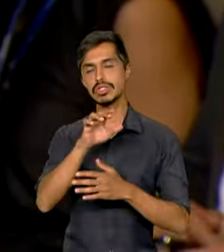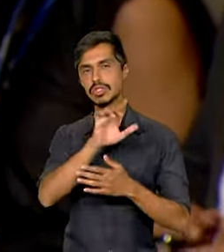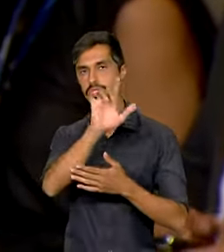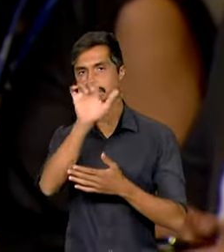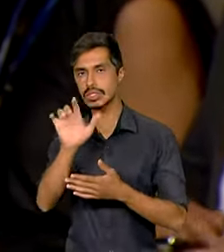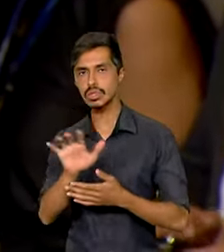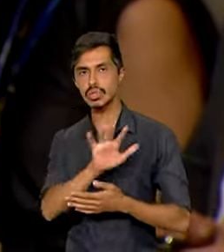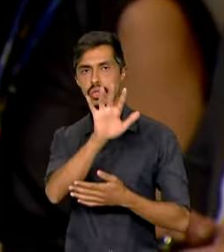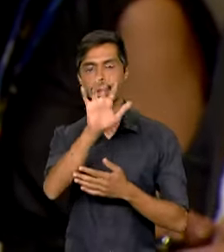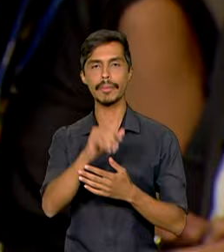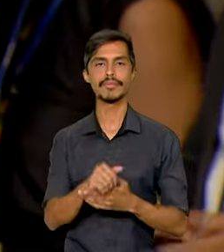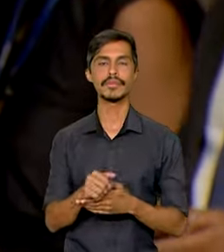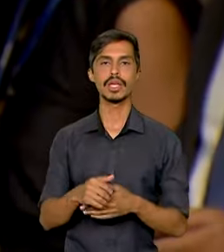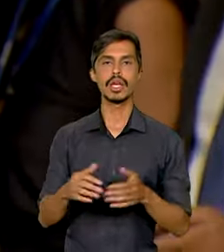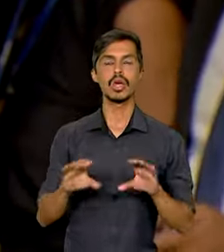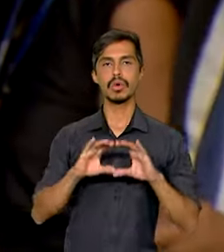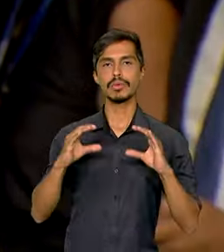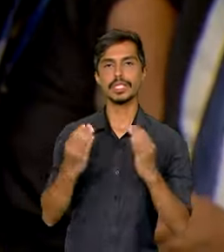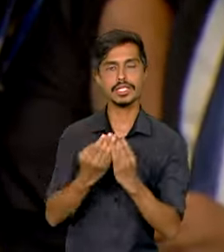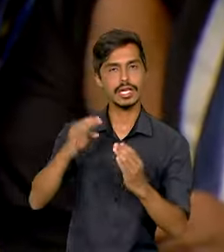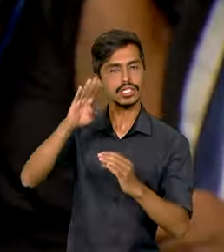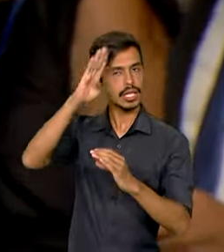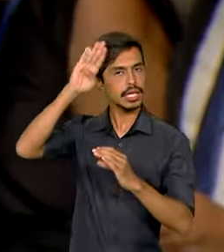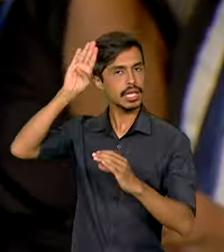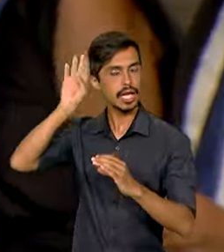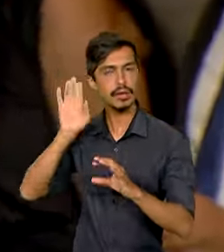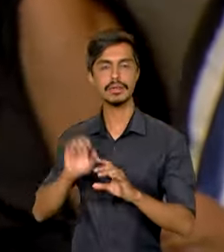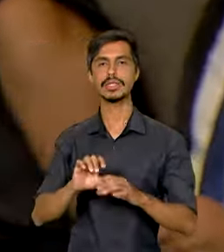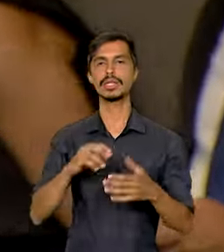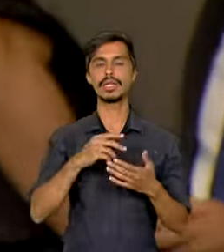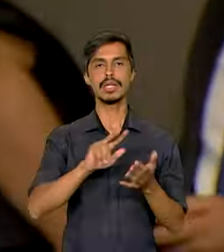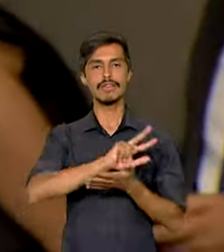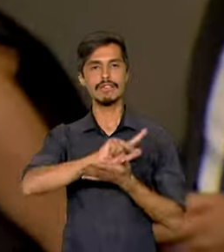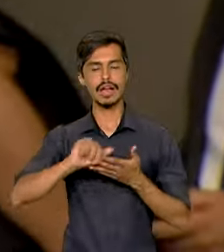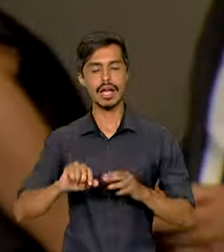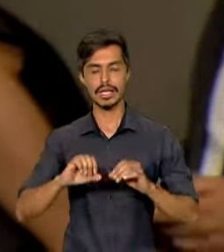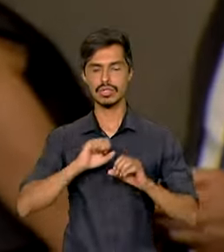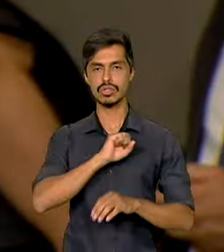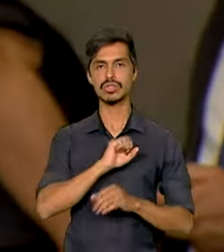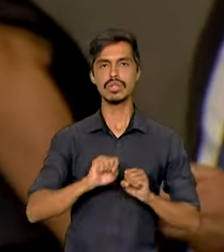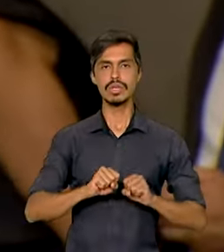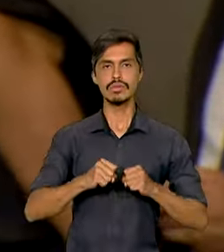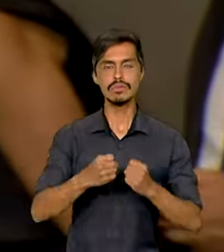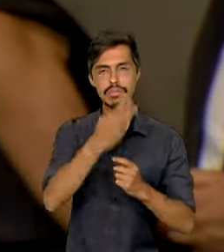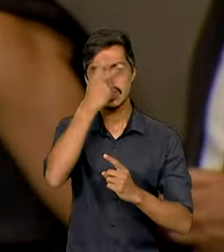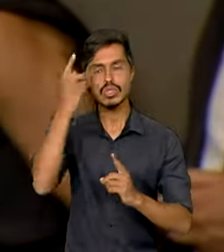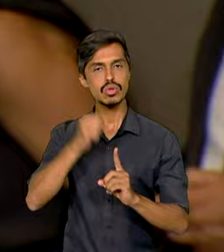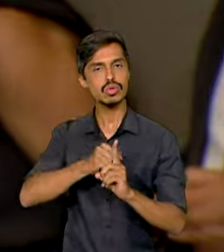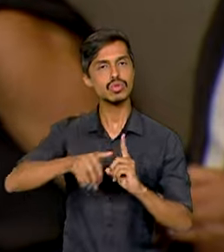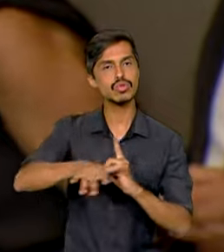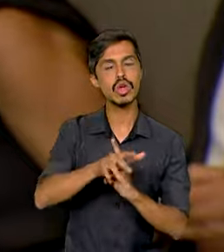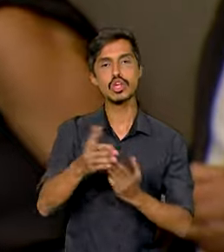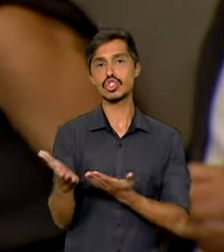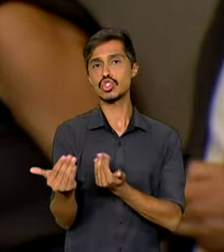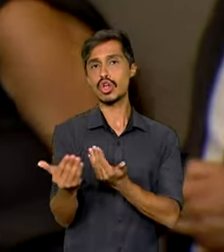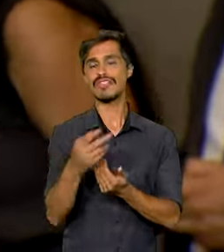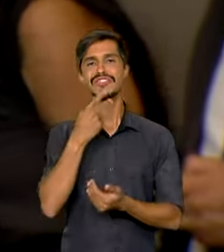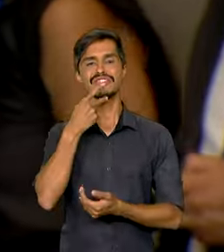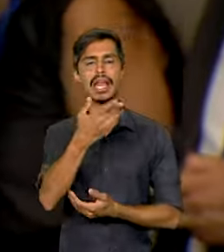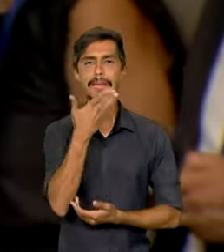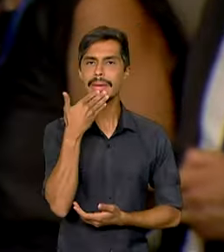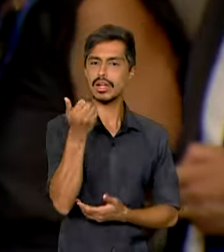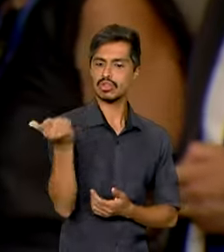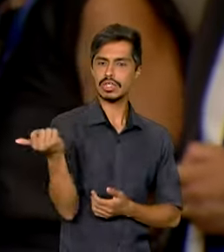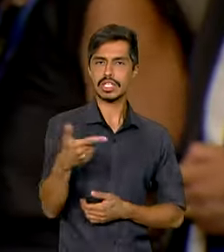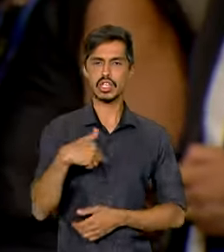conselheiros, comunidade acadêmica, cidadãos, jovens como vocês, que sabem falar muito melhor que nós